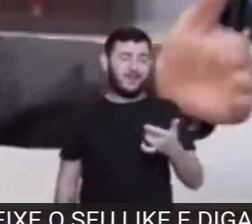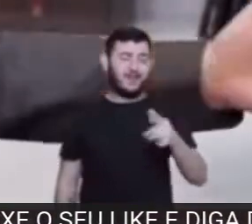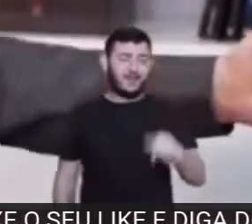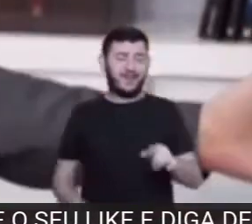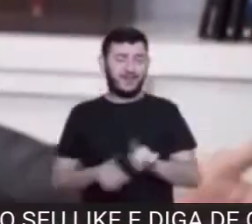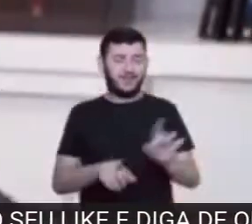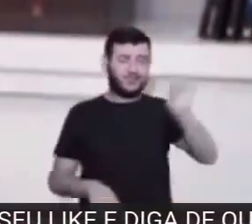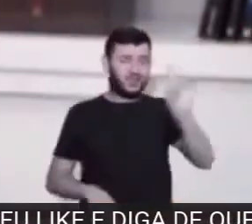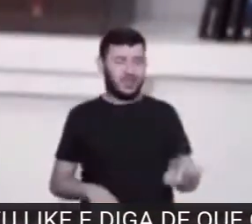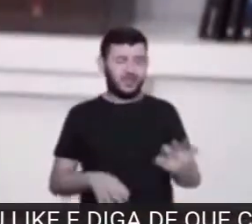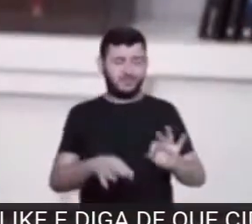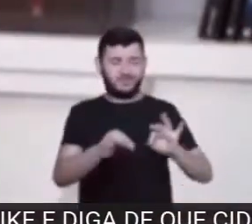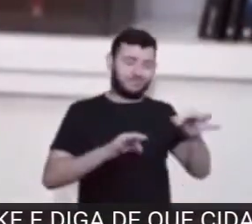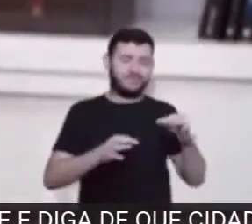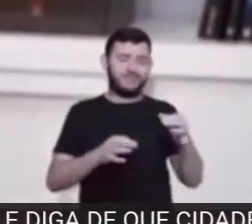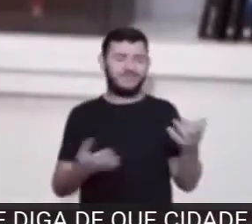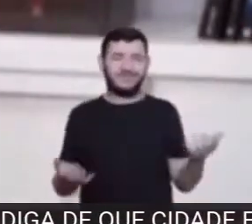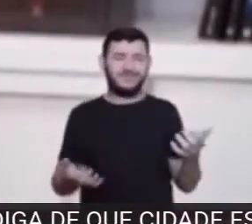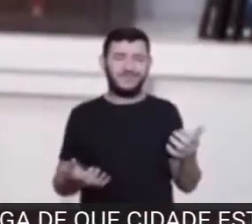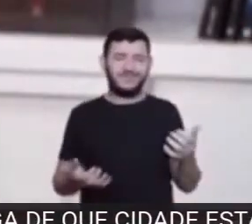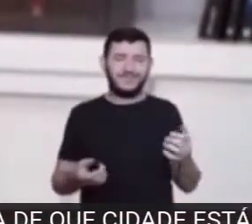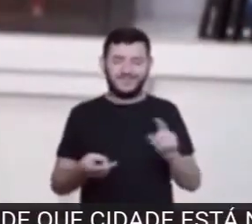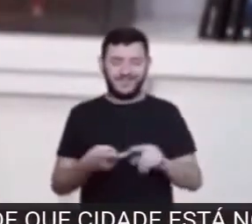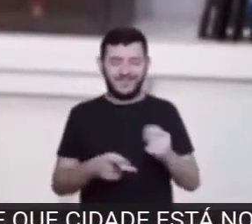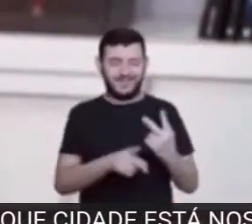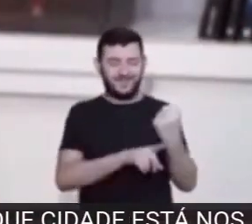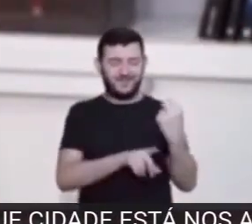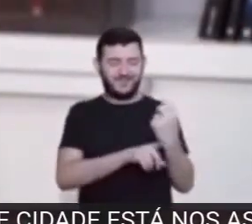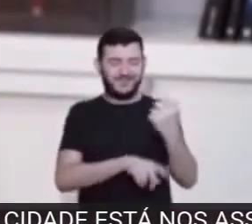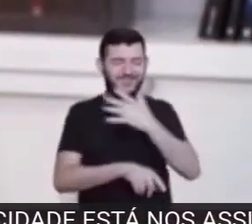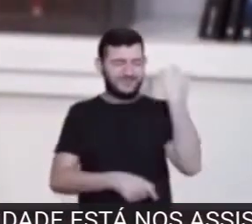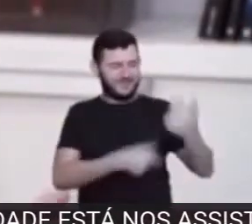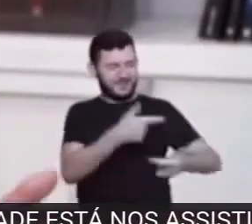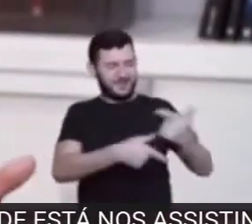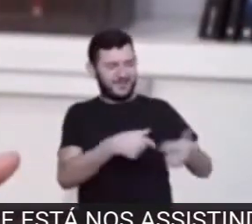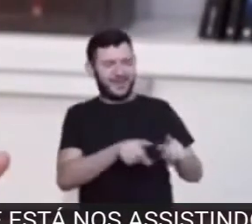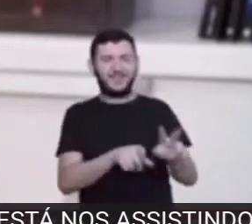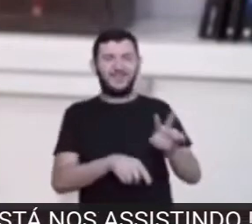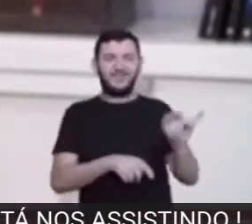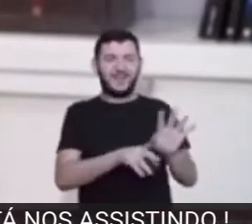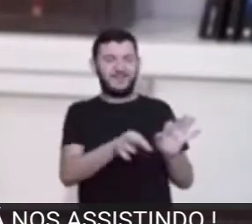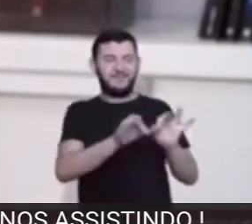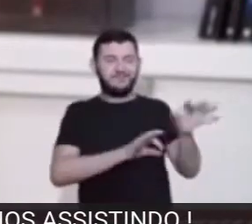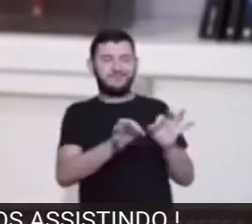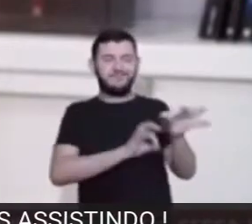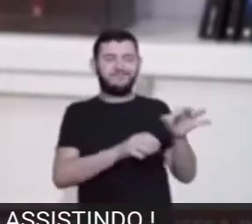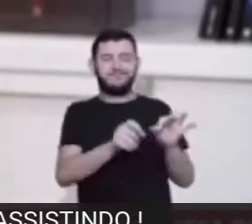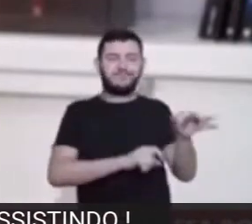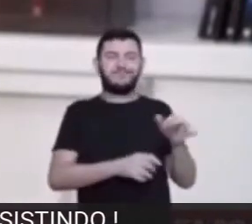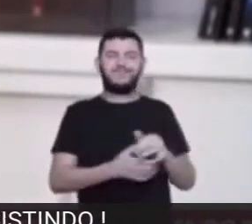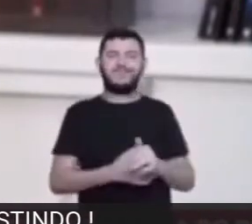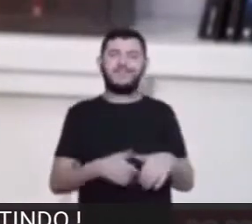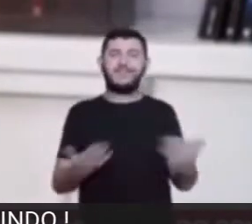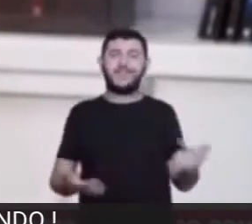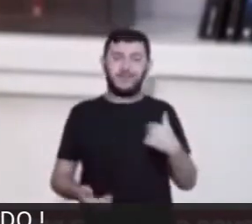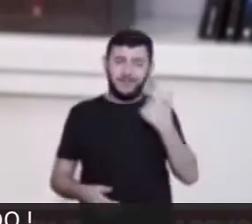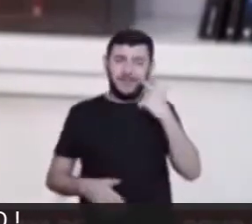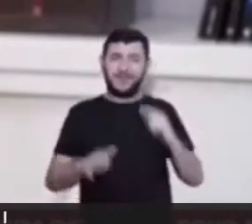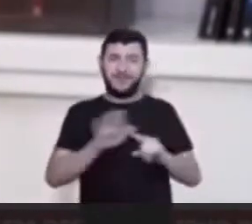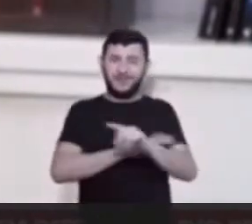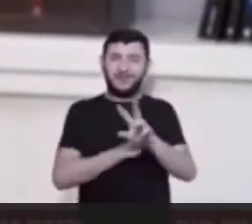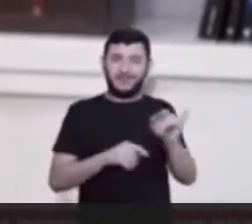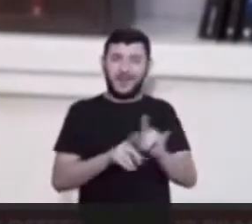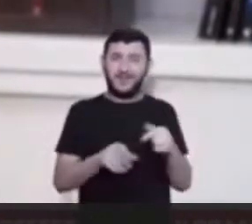os trabalhadores trabalharam. Então, vai acabar com o que mais? Então, quando eles falam em